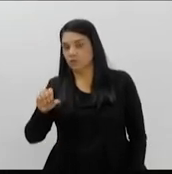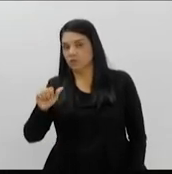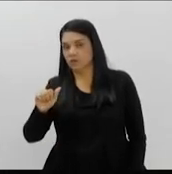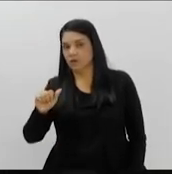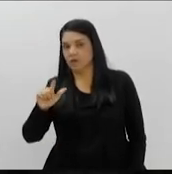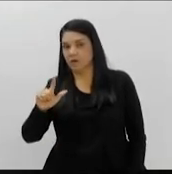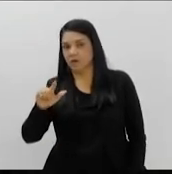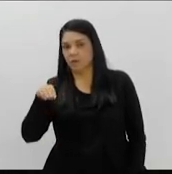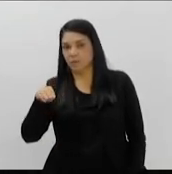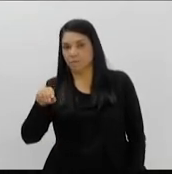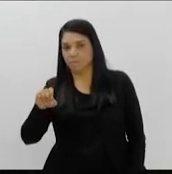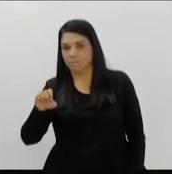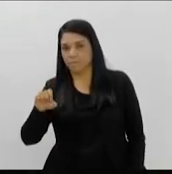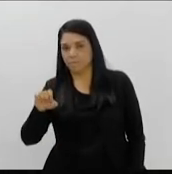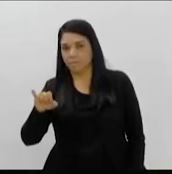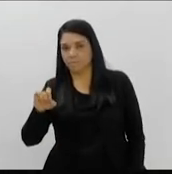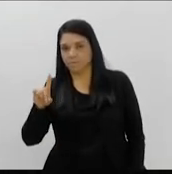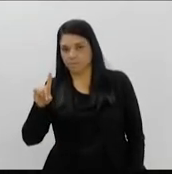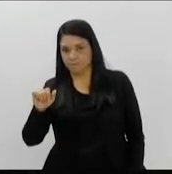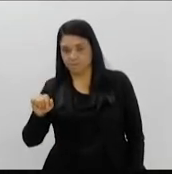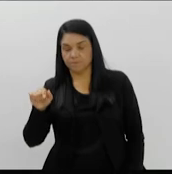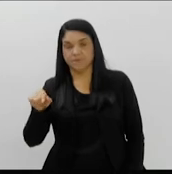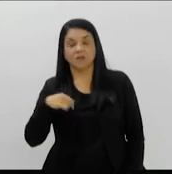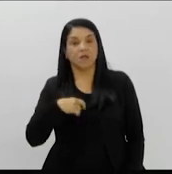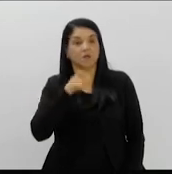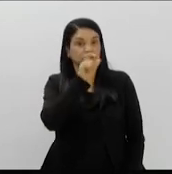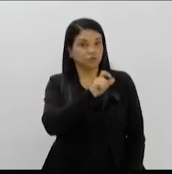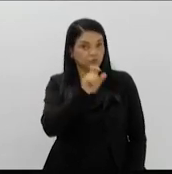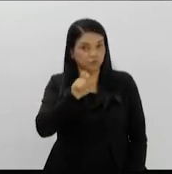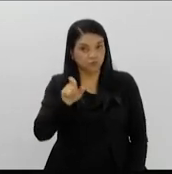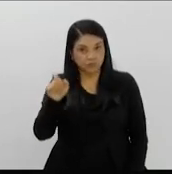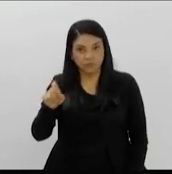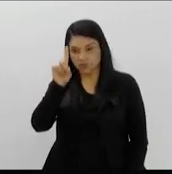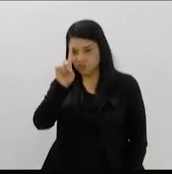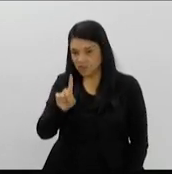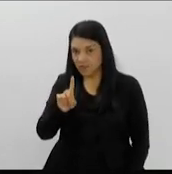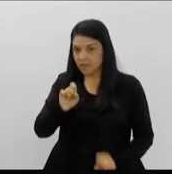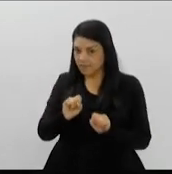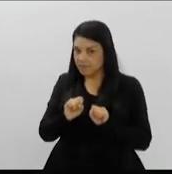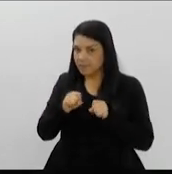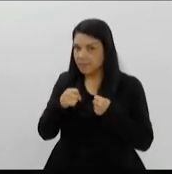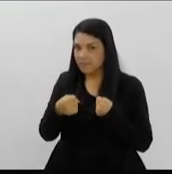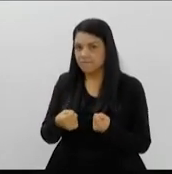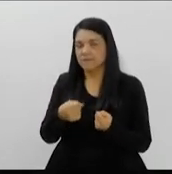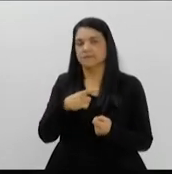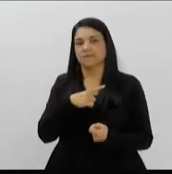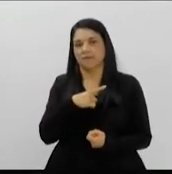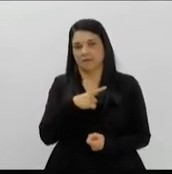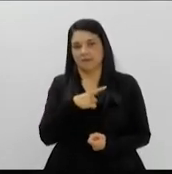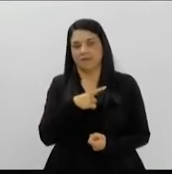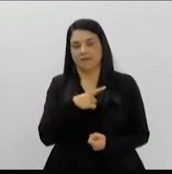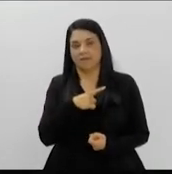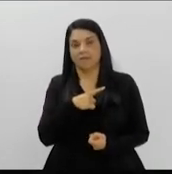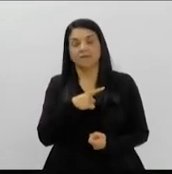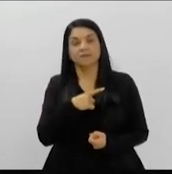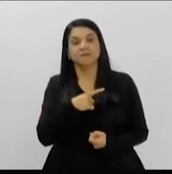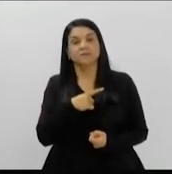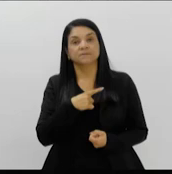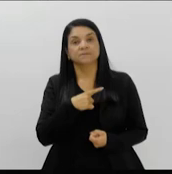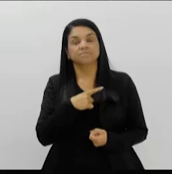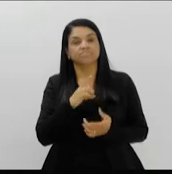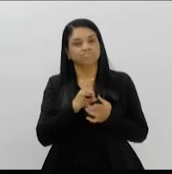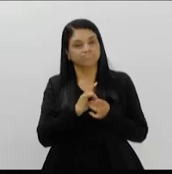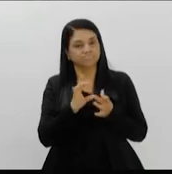Evidentemente que é dada a toda e qualquer pessoa o direito de defesa, de ampla defesa, mas,